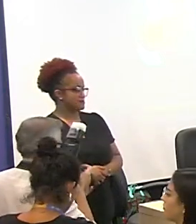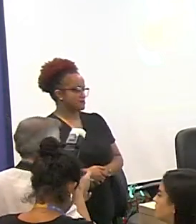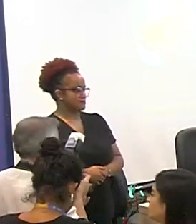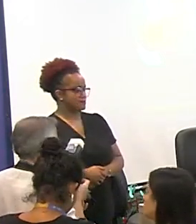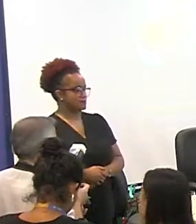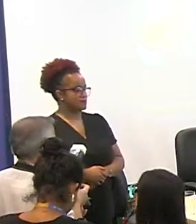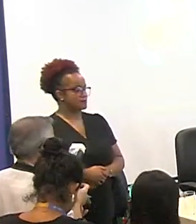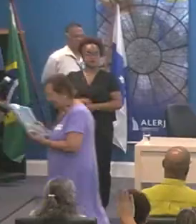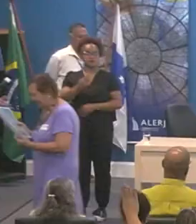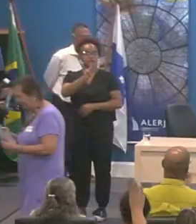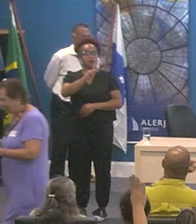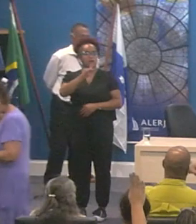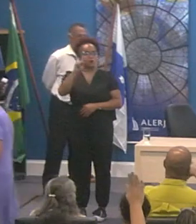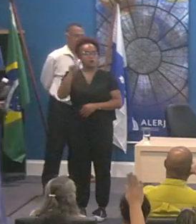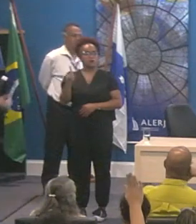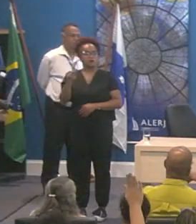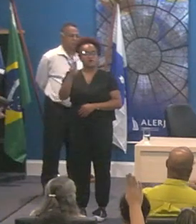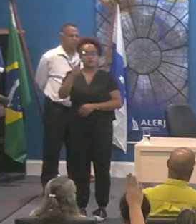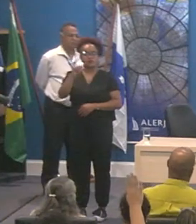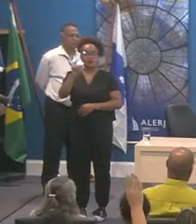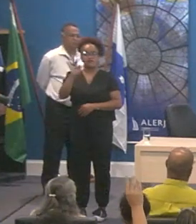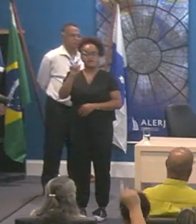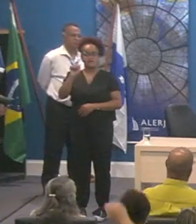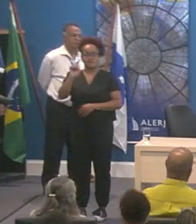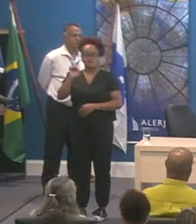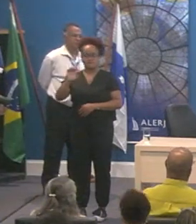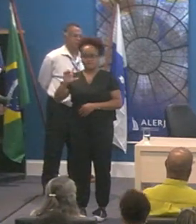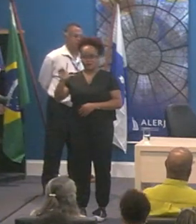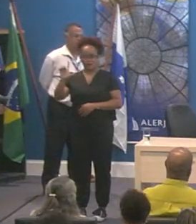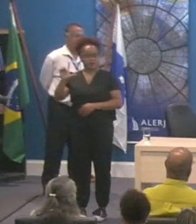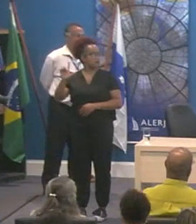obrigada. Ah, o professor Rafael.